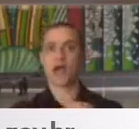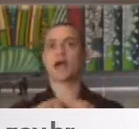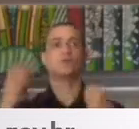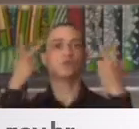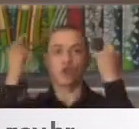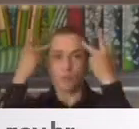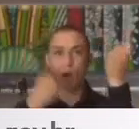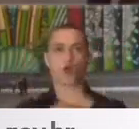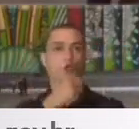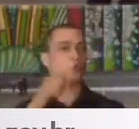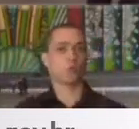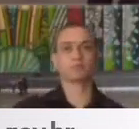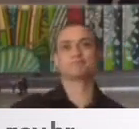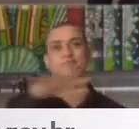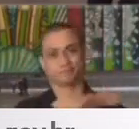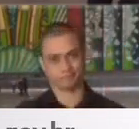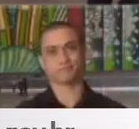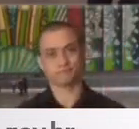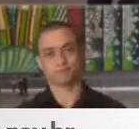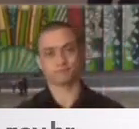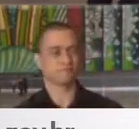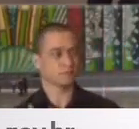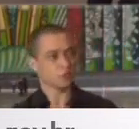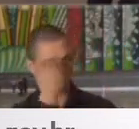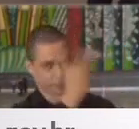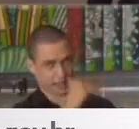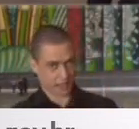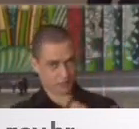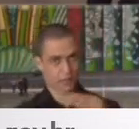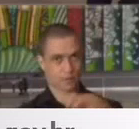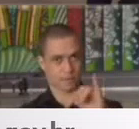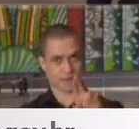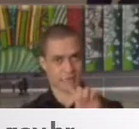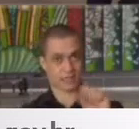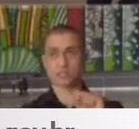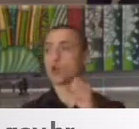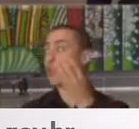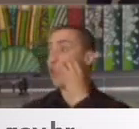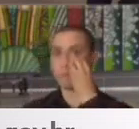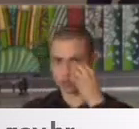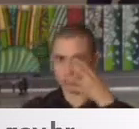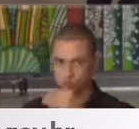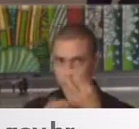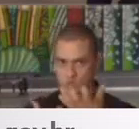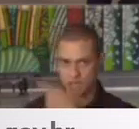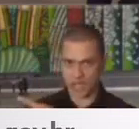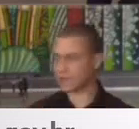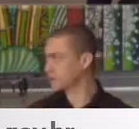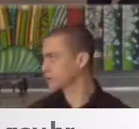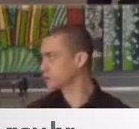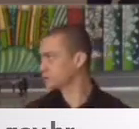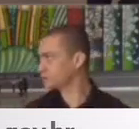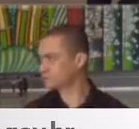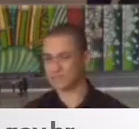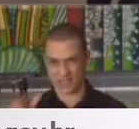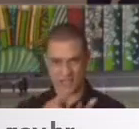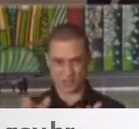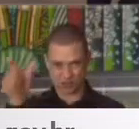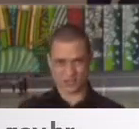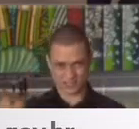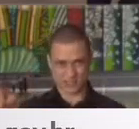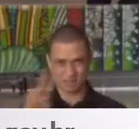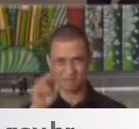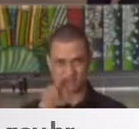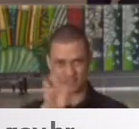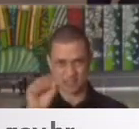com toda a força. Obrigado, secretário Meirelles. Bruno Covas quer complementar, em resposta à jornalista